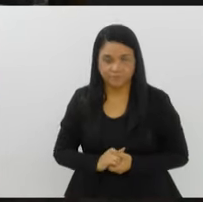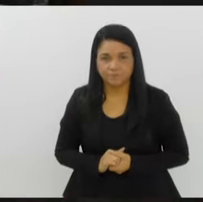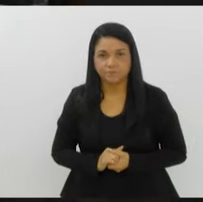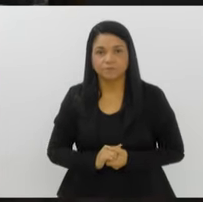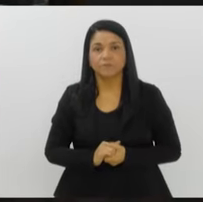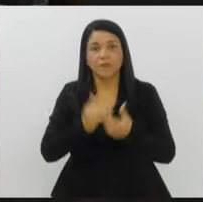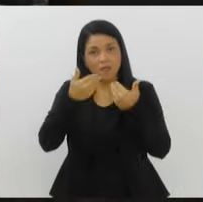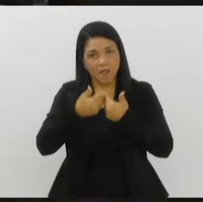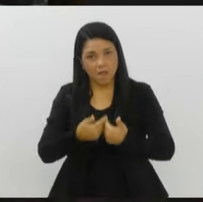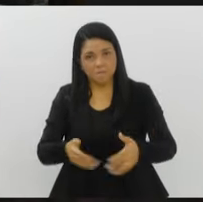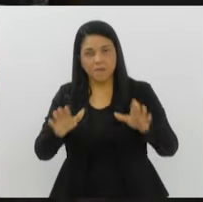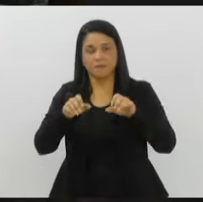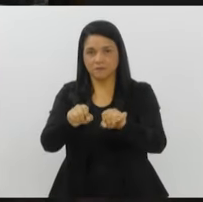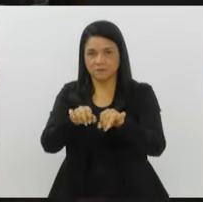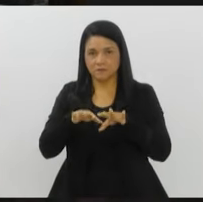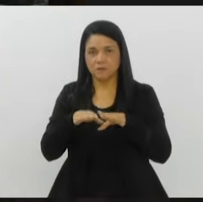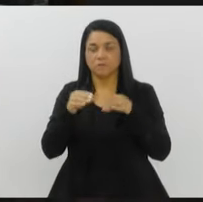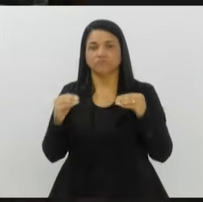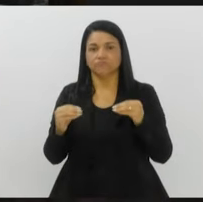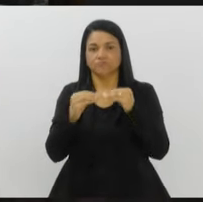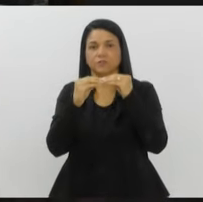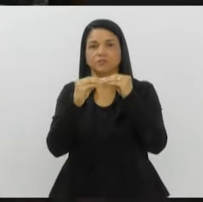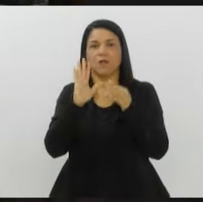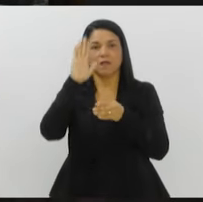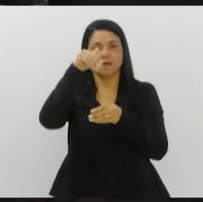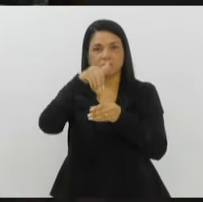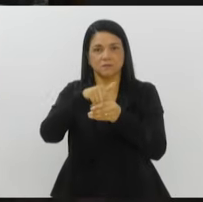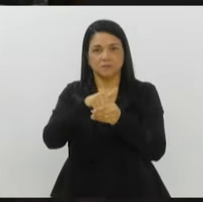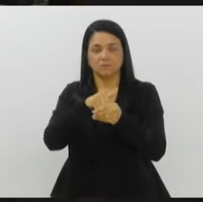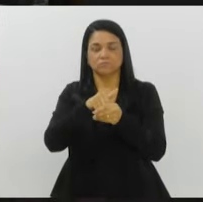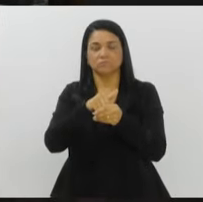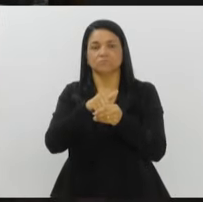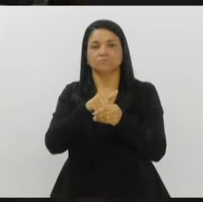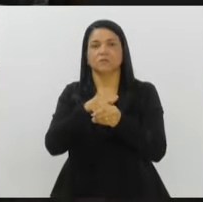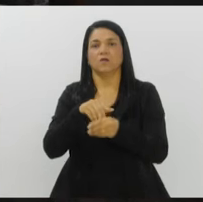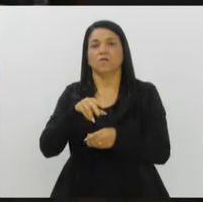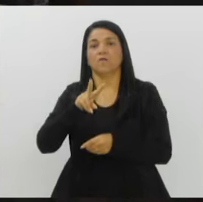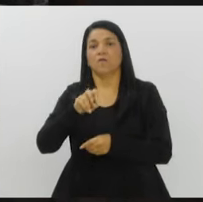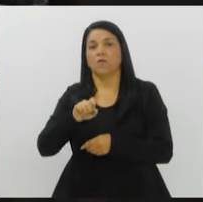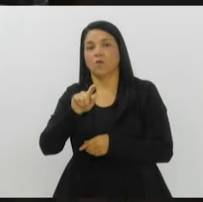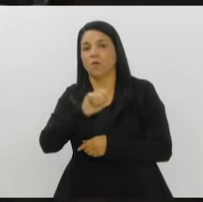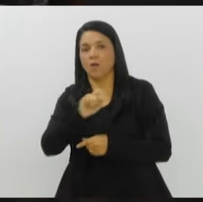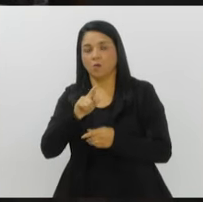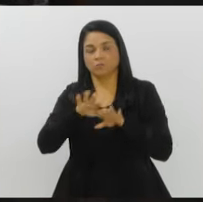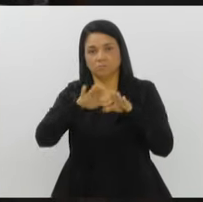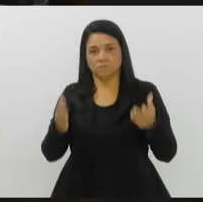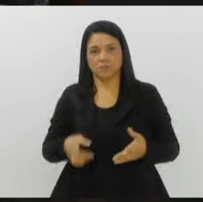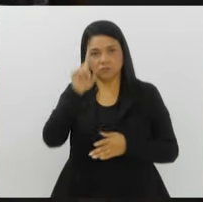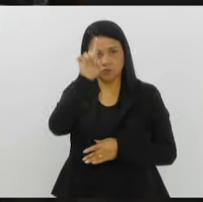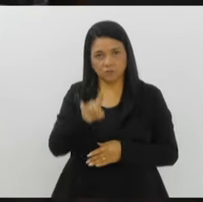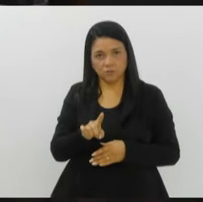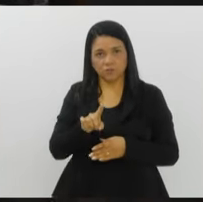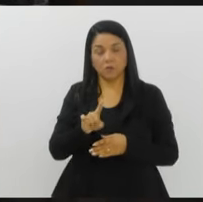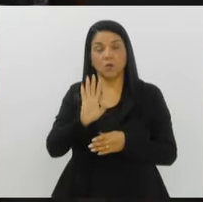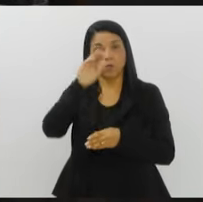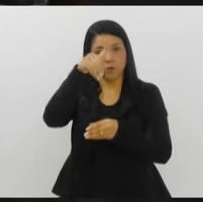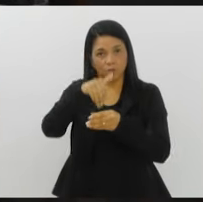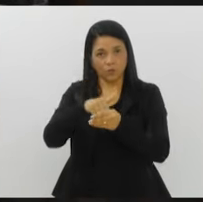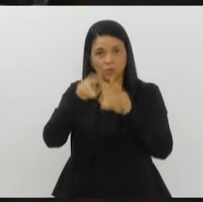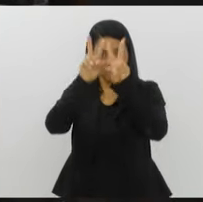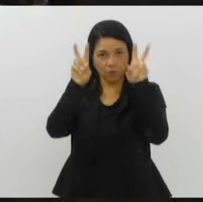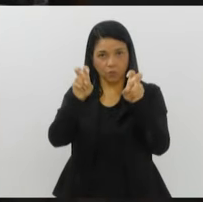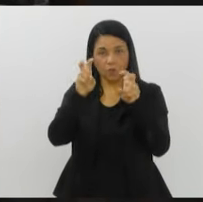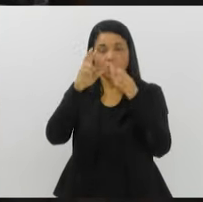Está aberta a sessão ordinária para a eleição da segunda vogal da mesa diretora. O rito da eleição